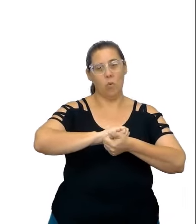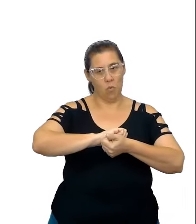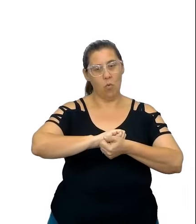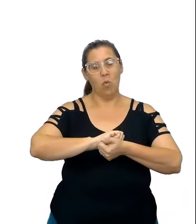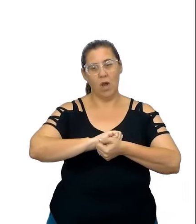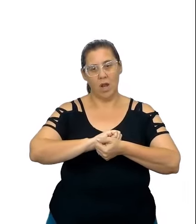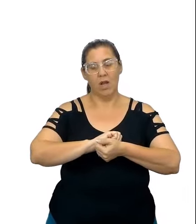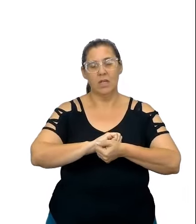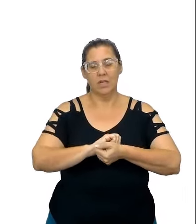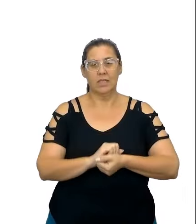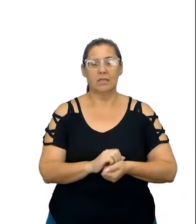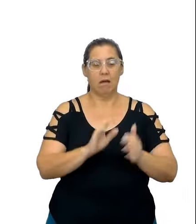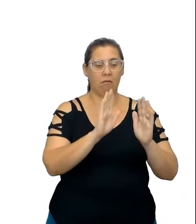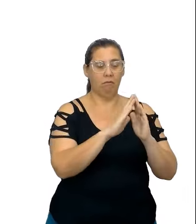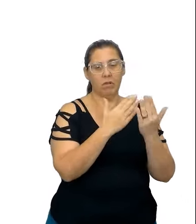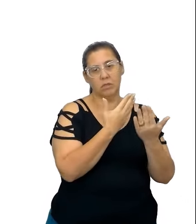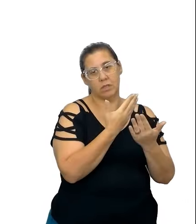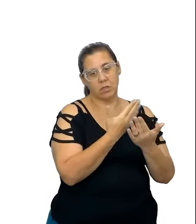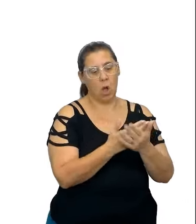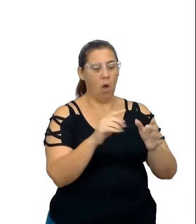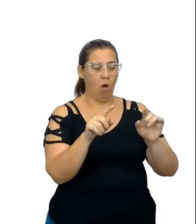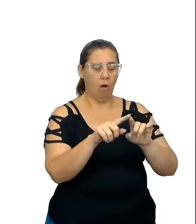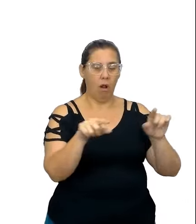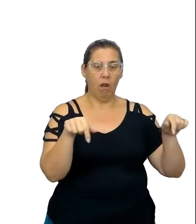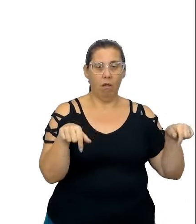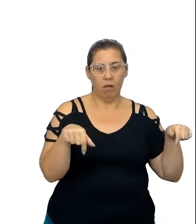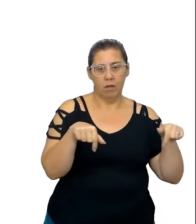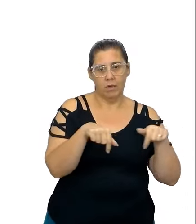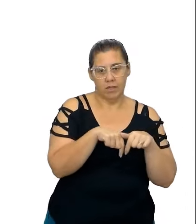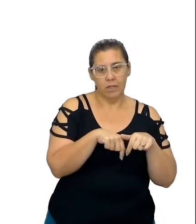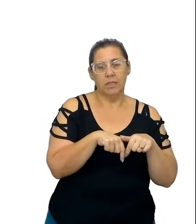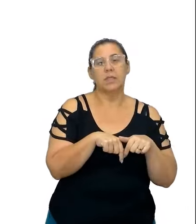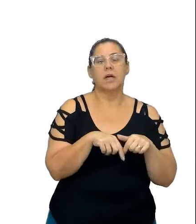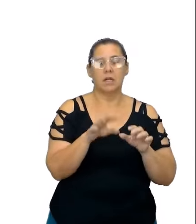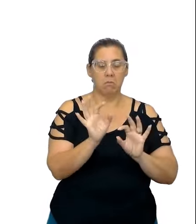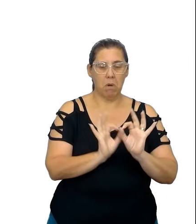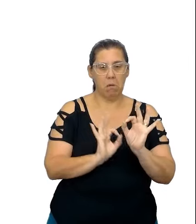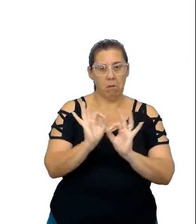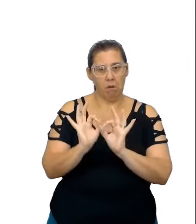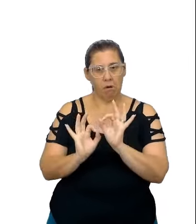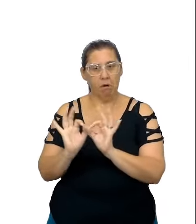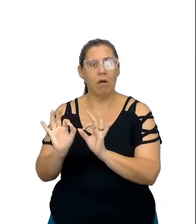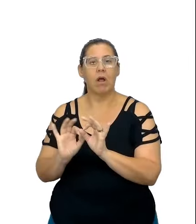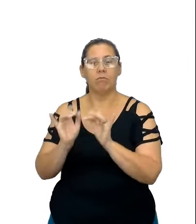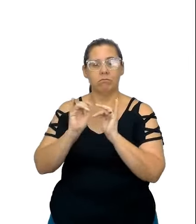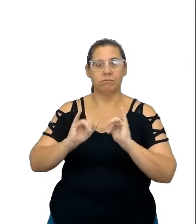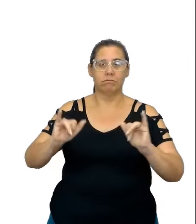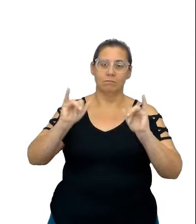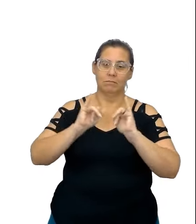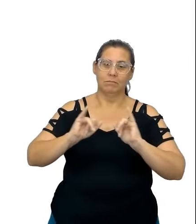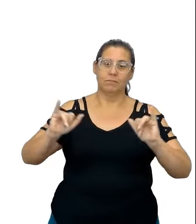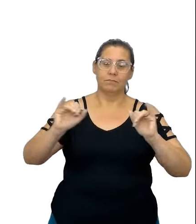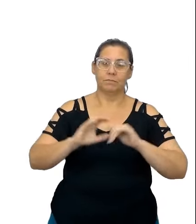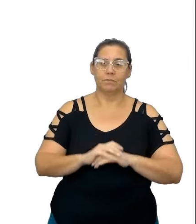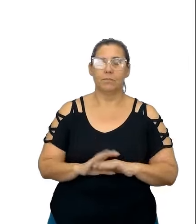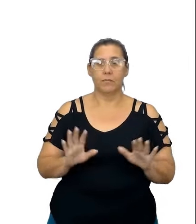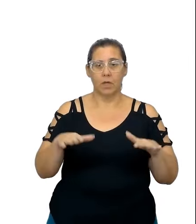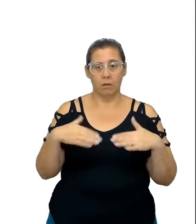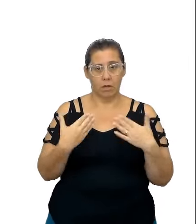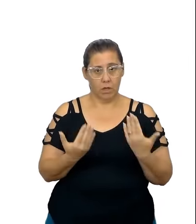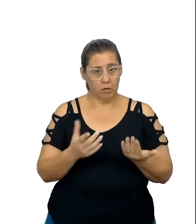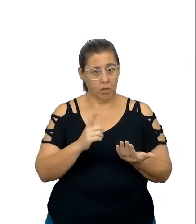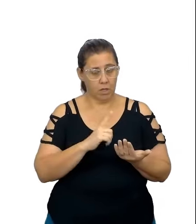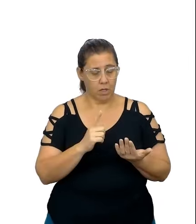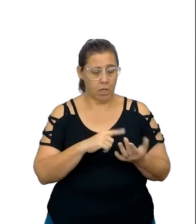às condições da escola, da sala, de condições de produção e de divulgação. Então, nós temos